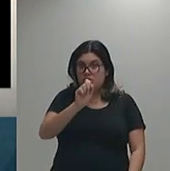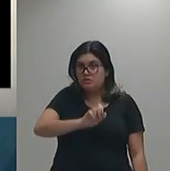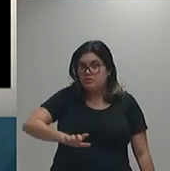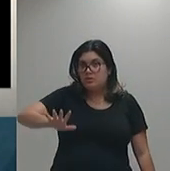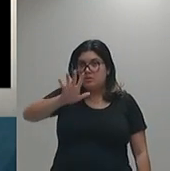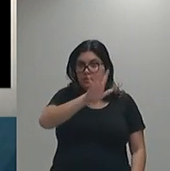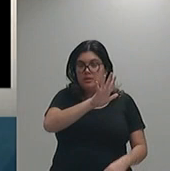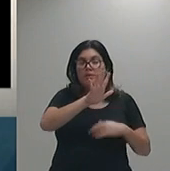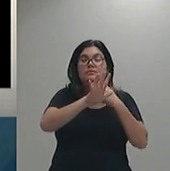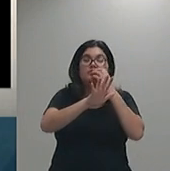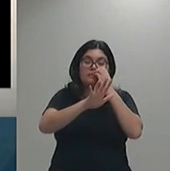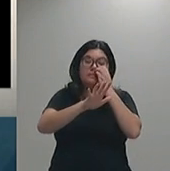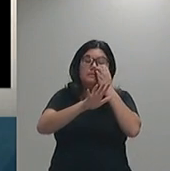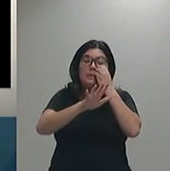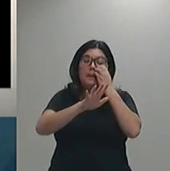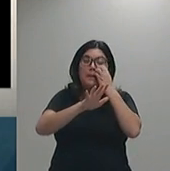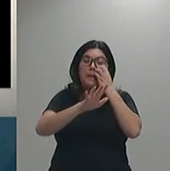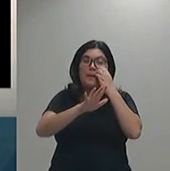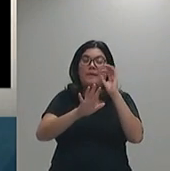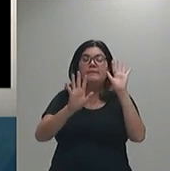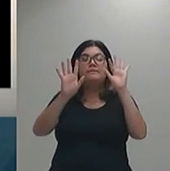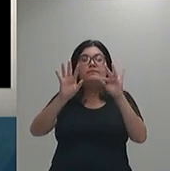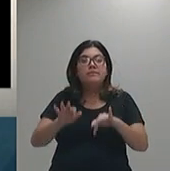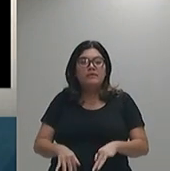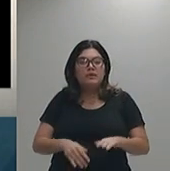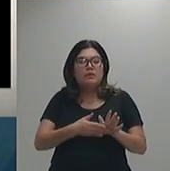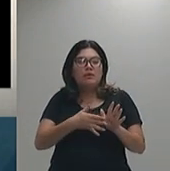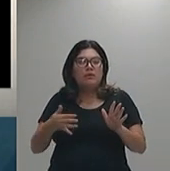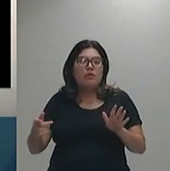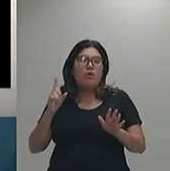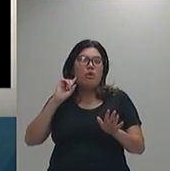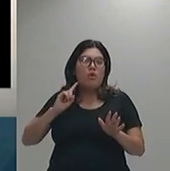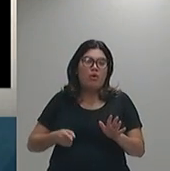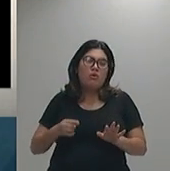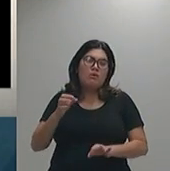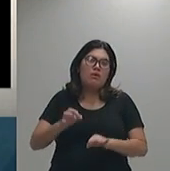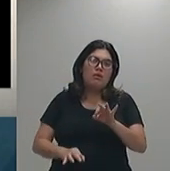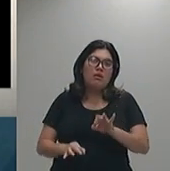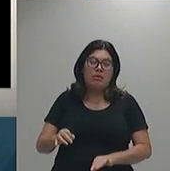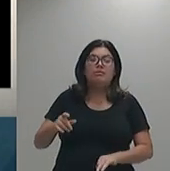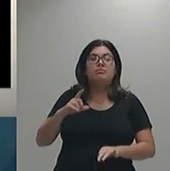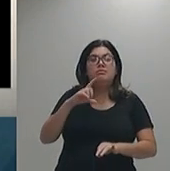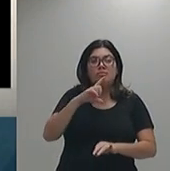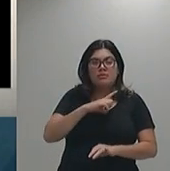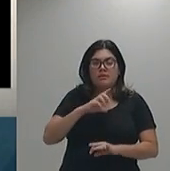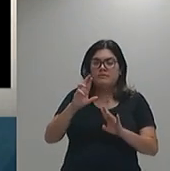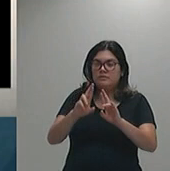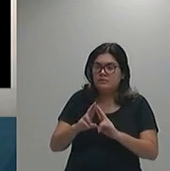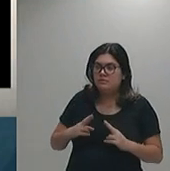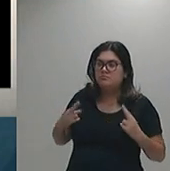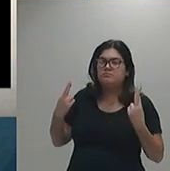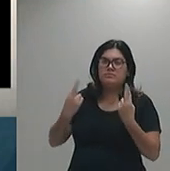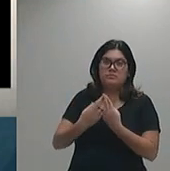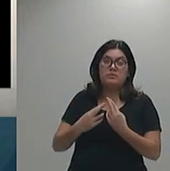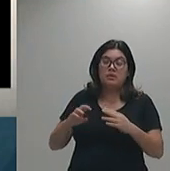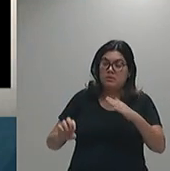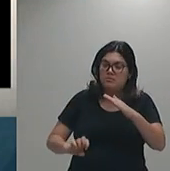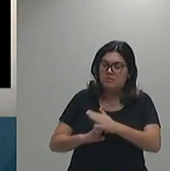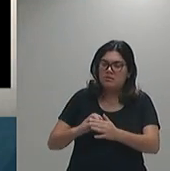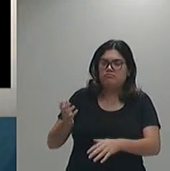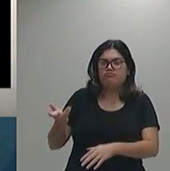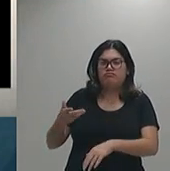a Essa ordem judicial houve Assembleia EA empresa imediatamente promoveu a sua